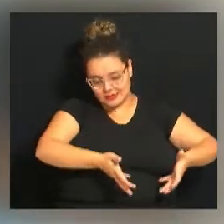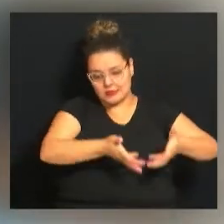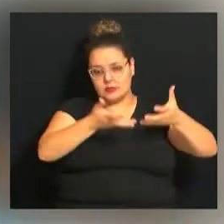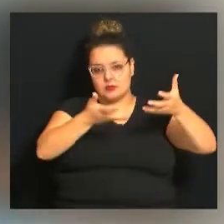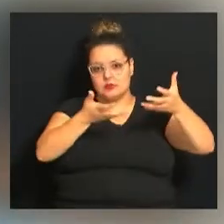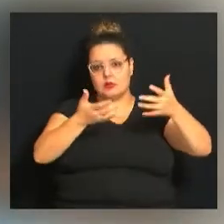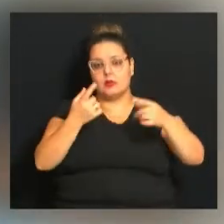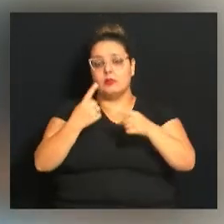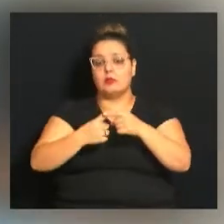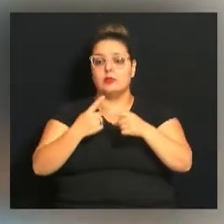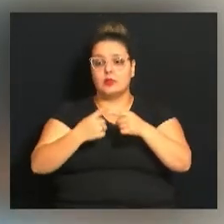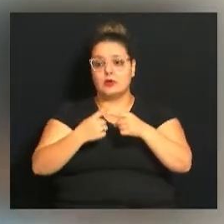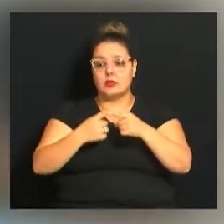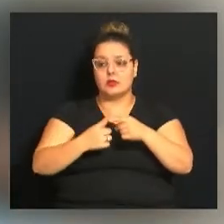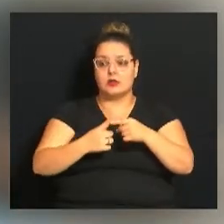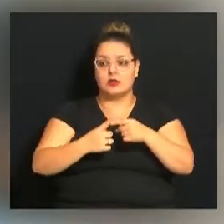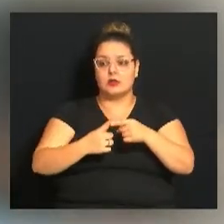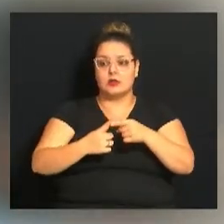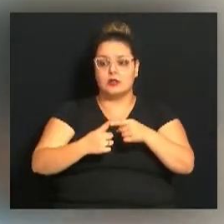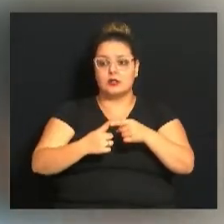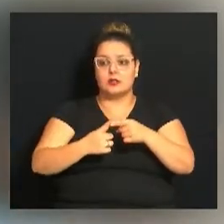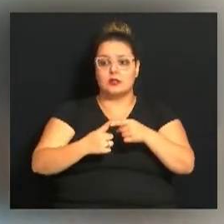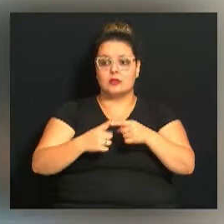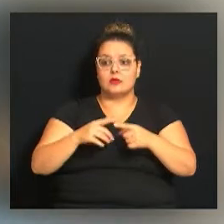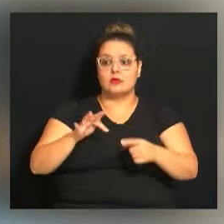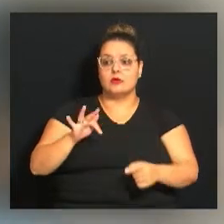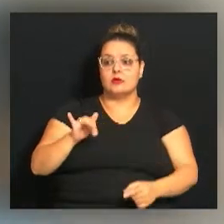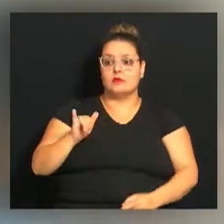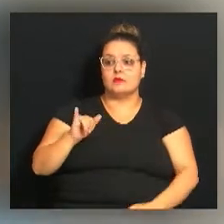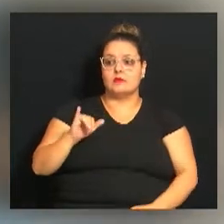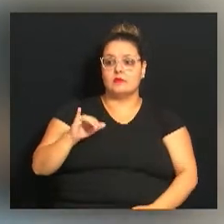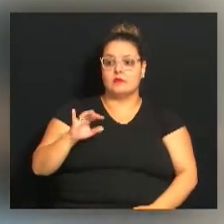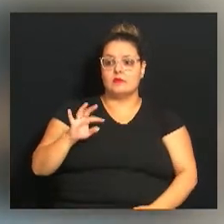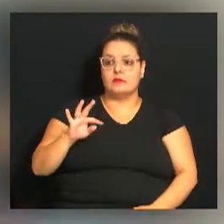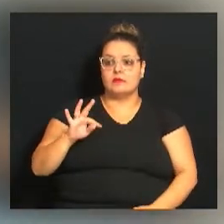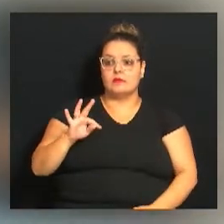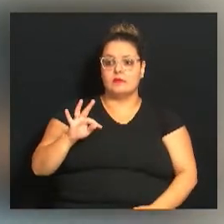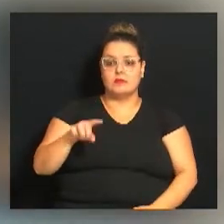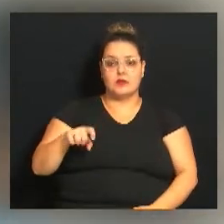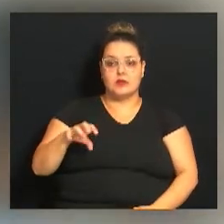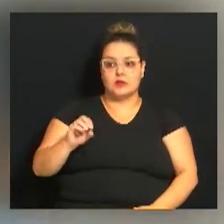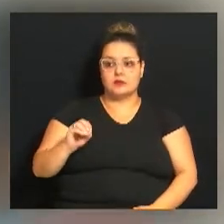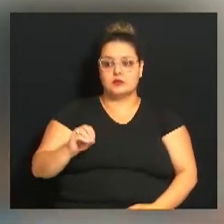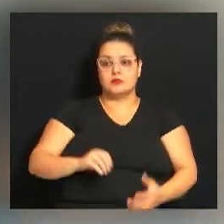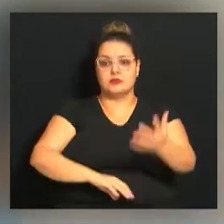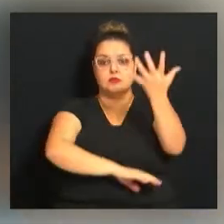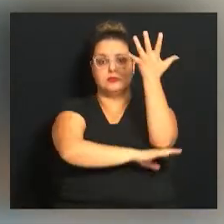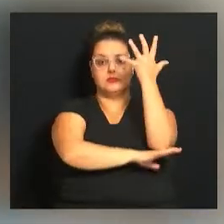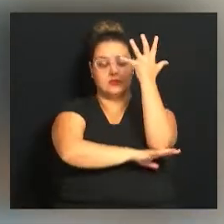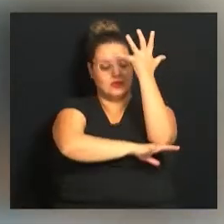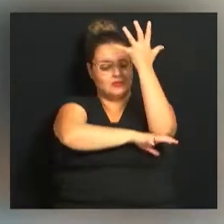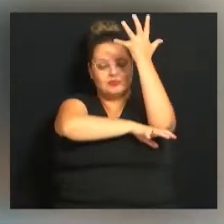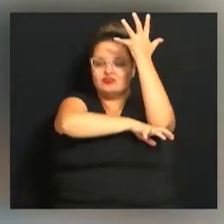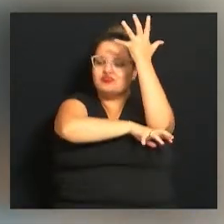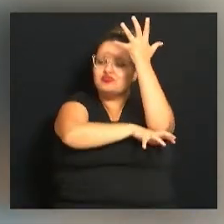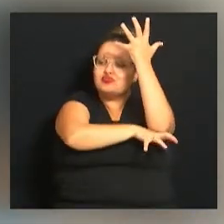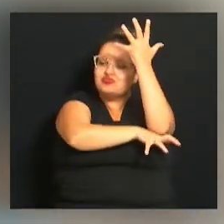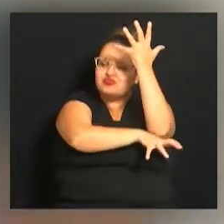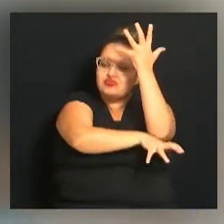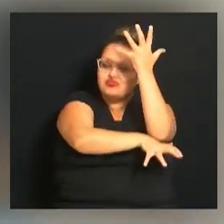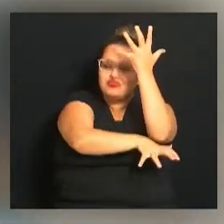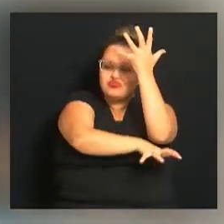árvores, uma espécie chamada ficus, né, que ela destrói a